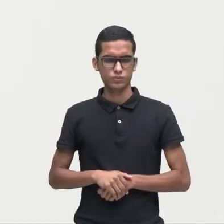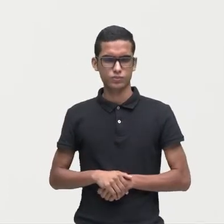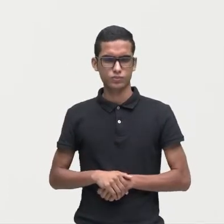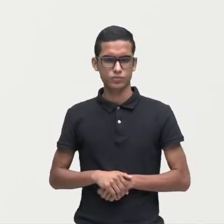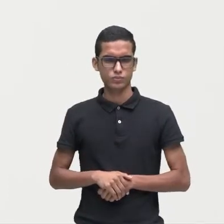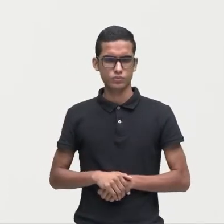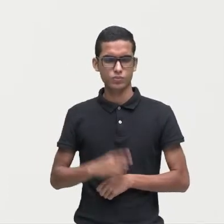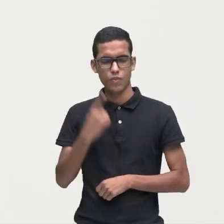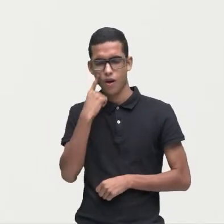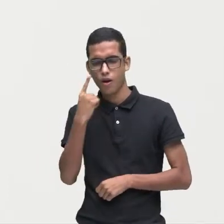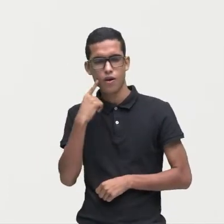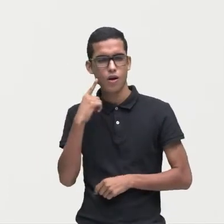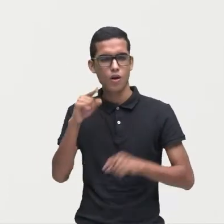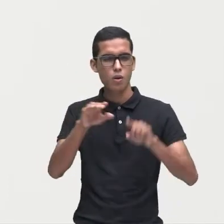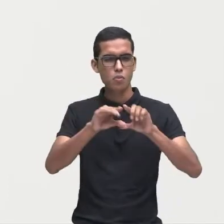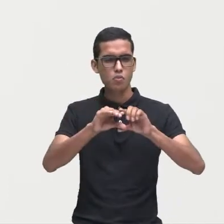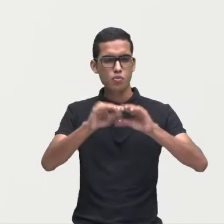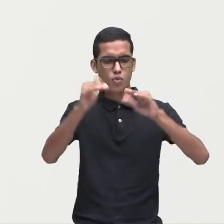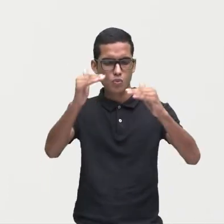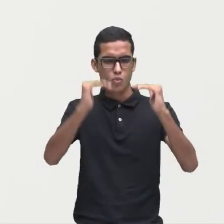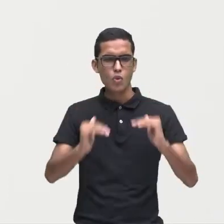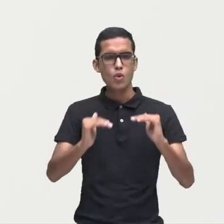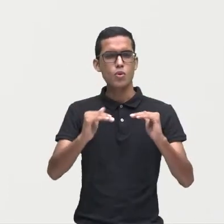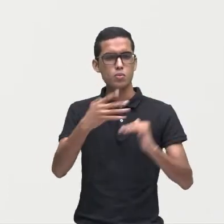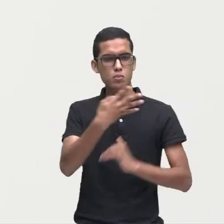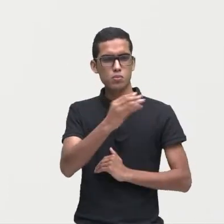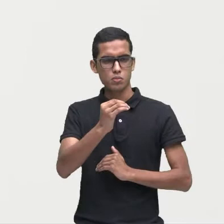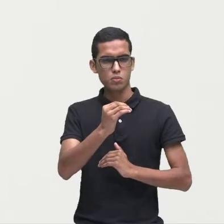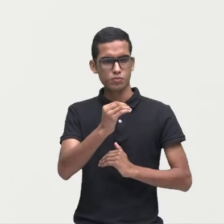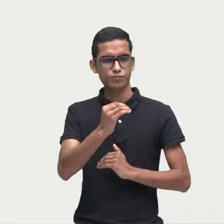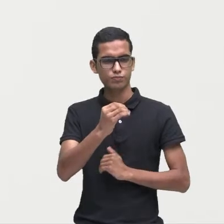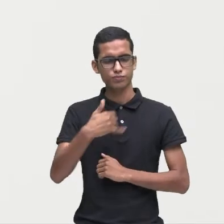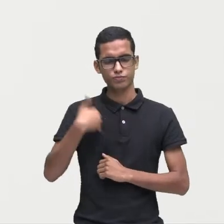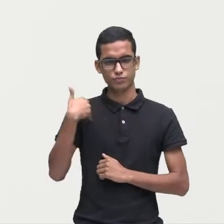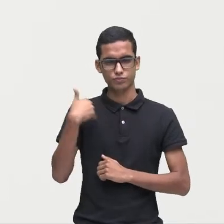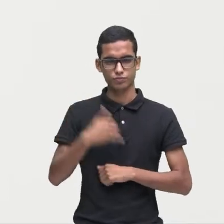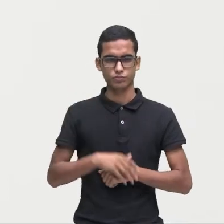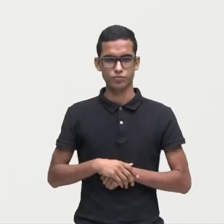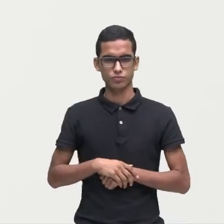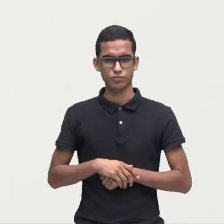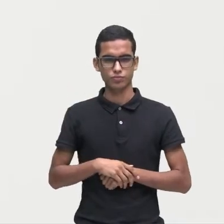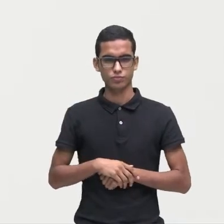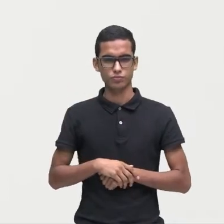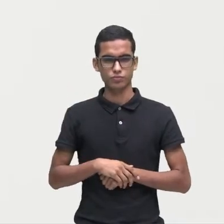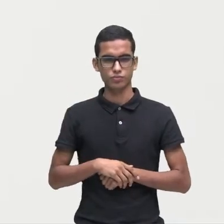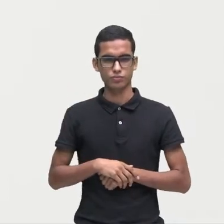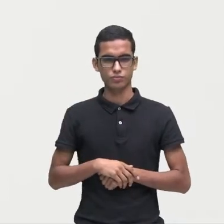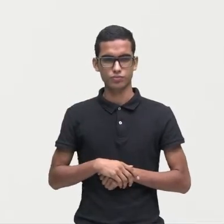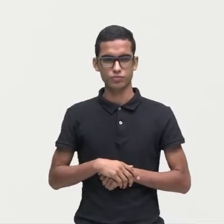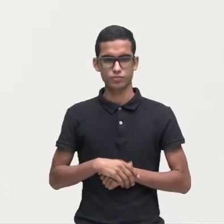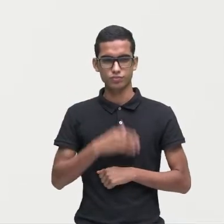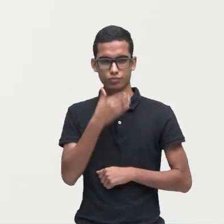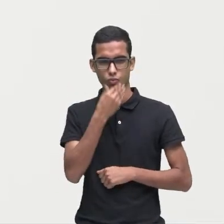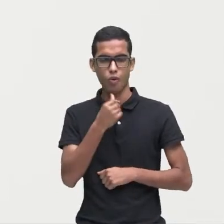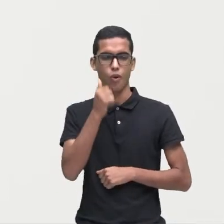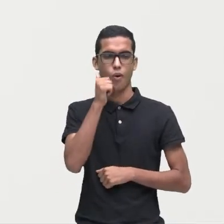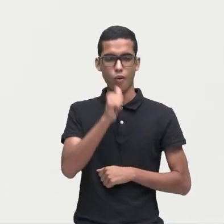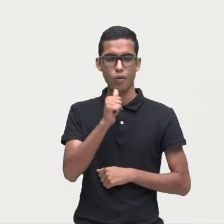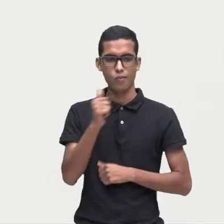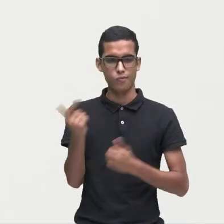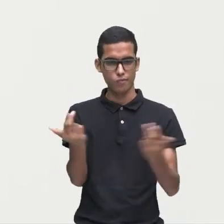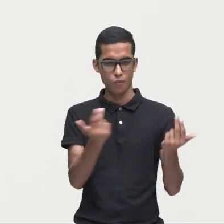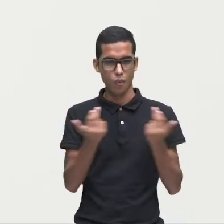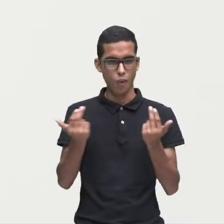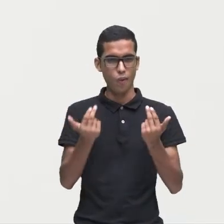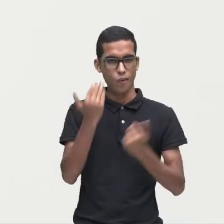anos. Ó, houve um equilíbrio aí na distribuição entre homens e mulheres, tá? Se você observar na nossa